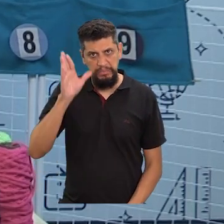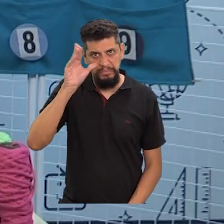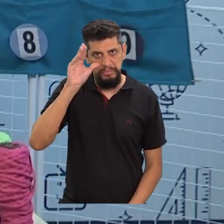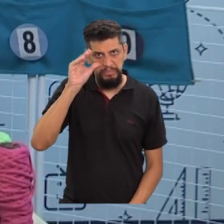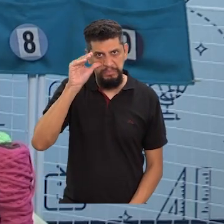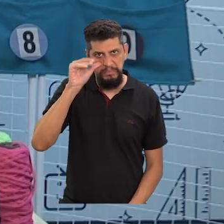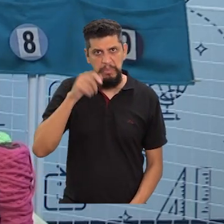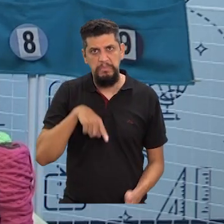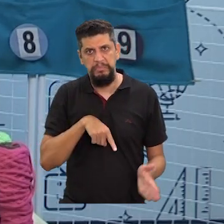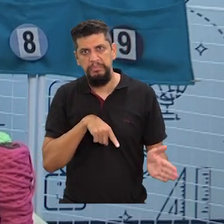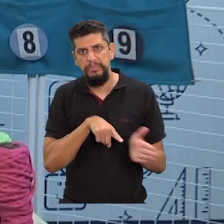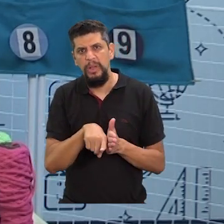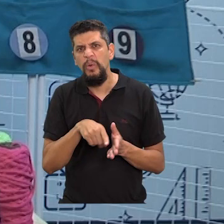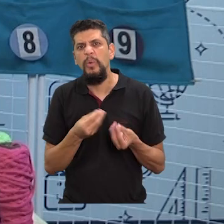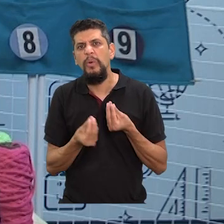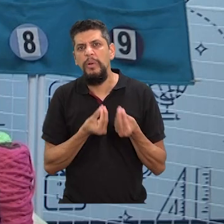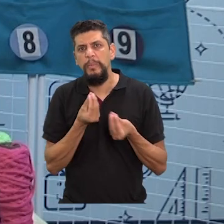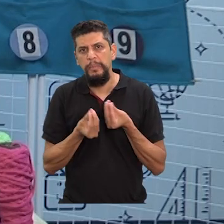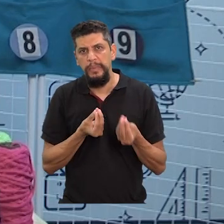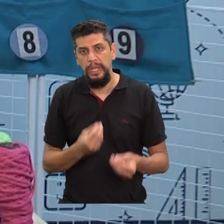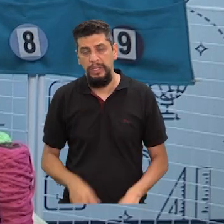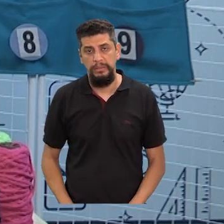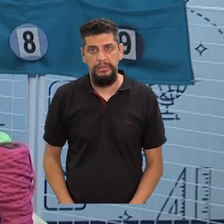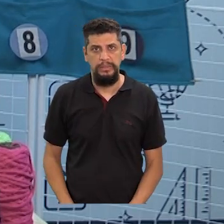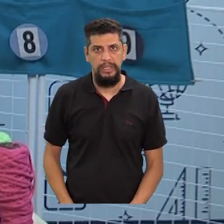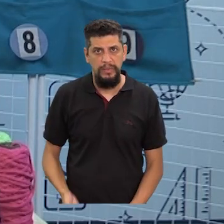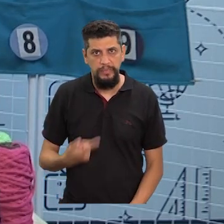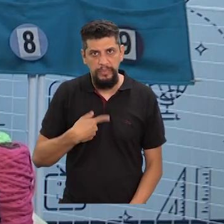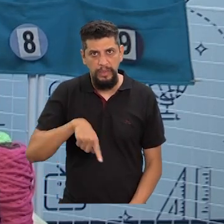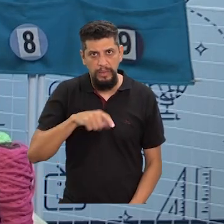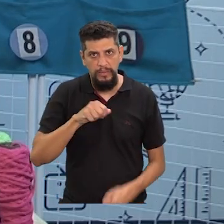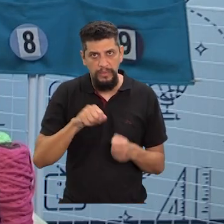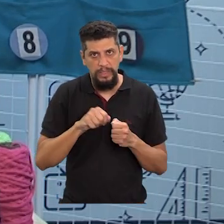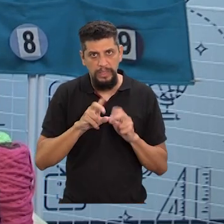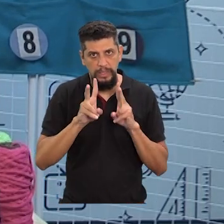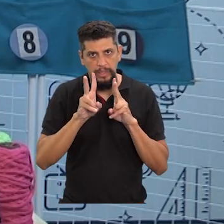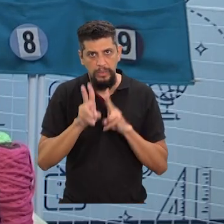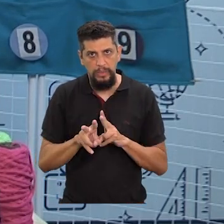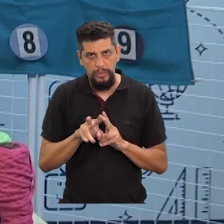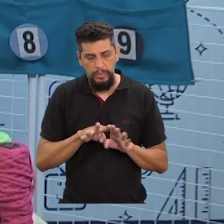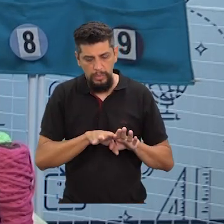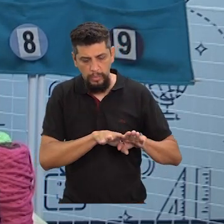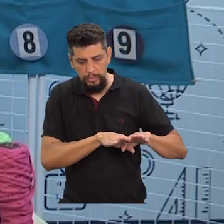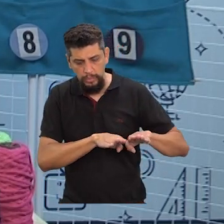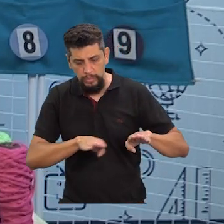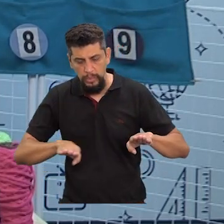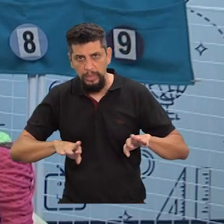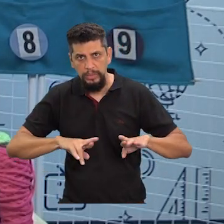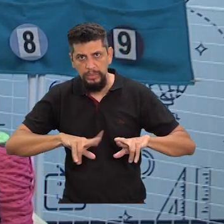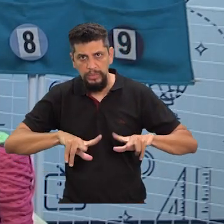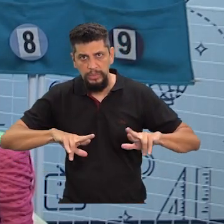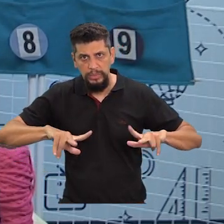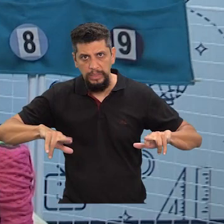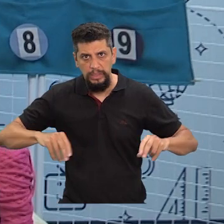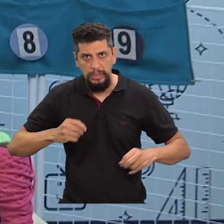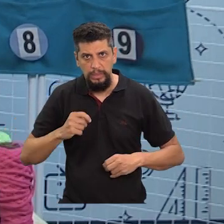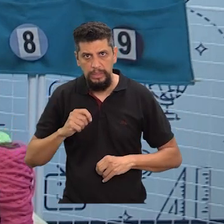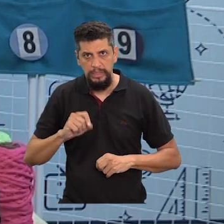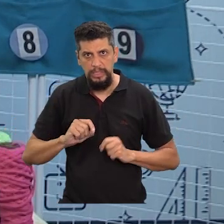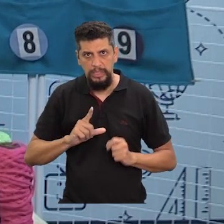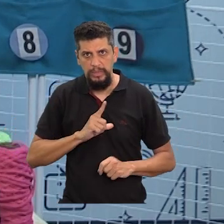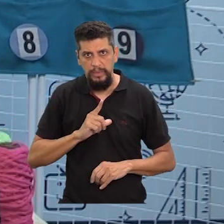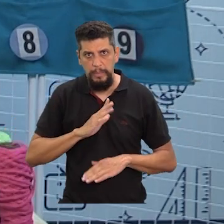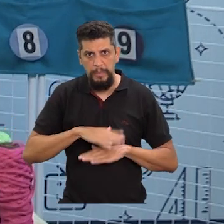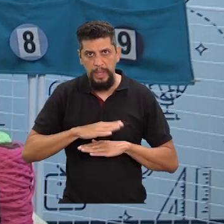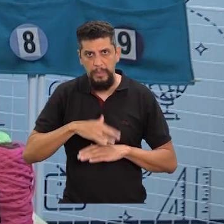ficou curiosa e então perguntou: como assim? Nós teceremos ao mesmo tempo um tapete diferente. Aquele que ficar